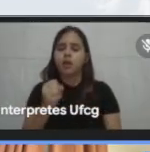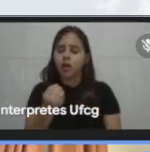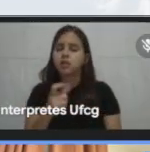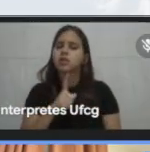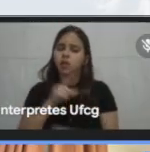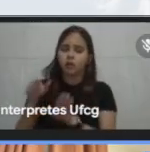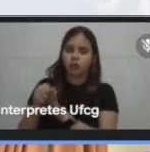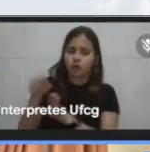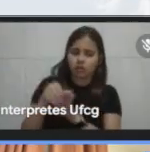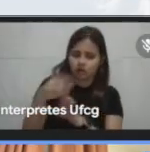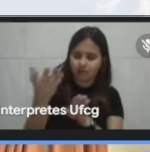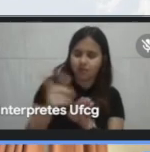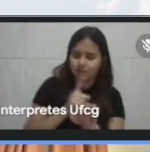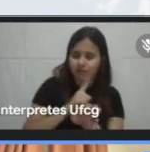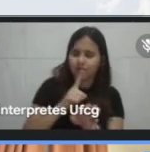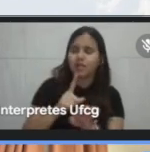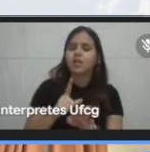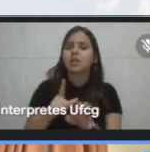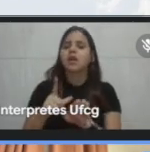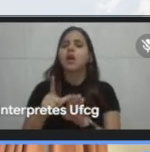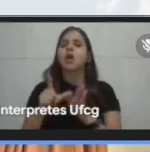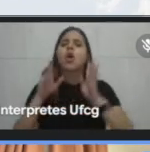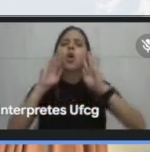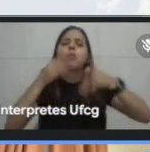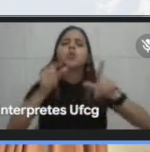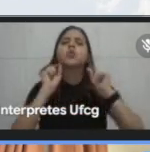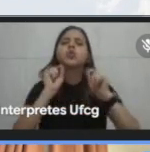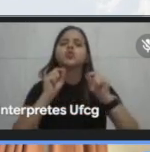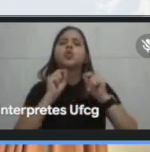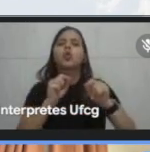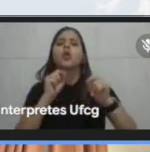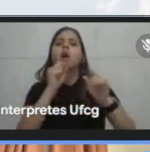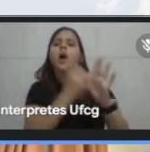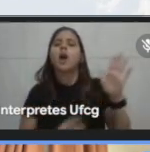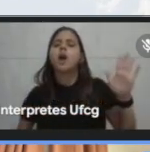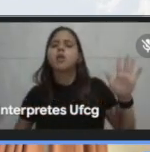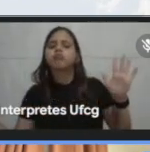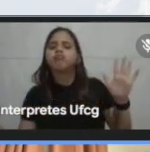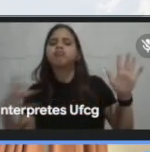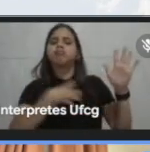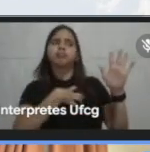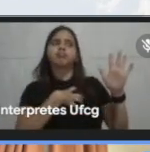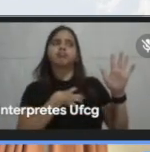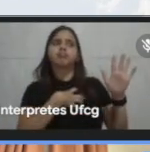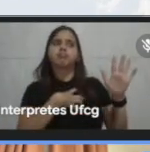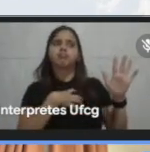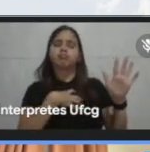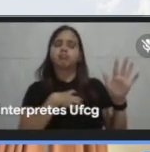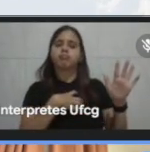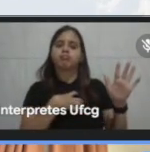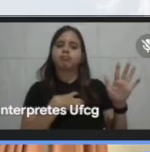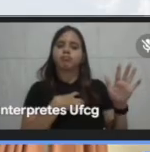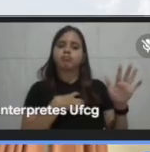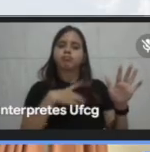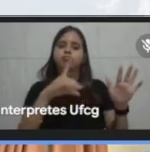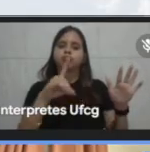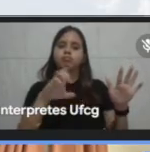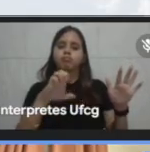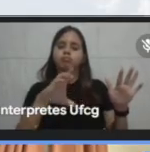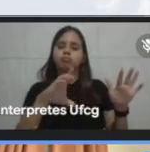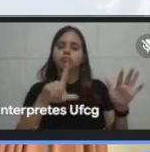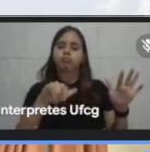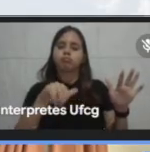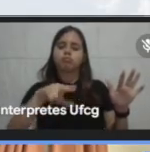focou justamente nessa questão do impacto da verticalização na demanda doméstica de água. Então, são estudos que acabam, de certa forma, se